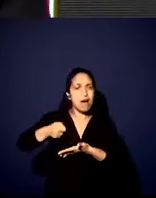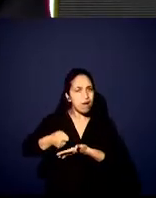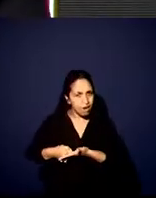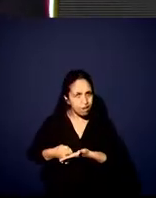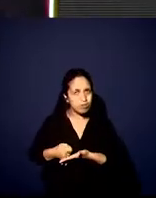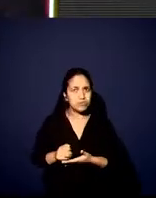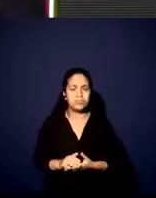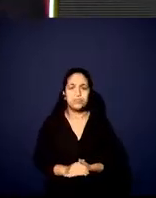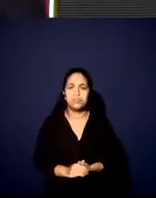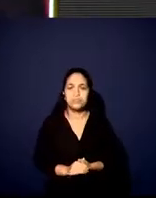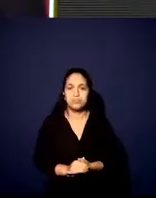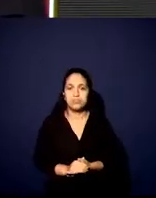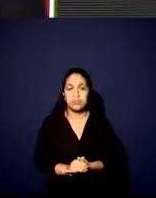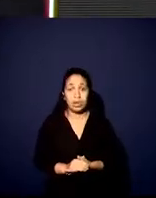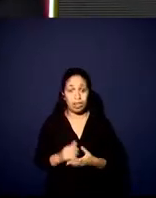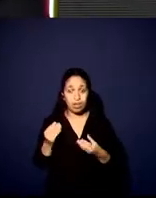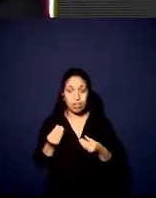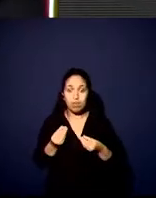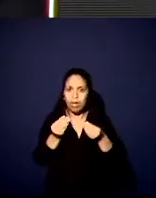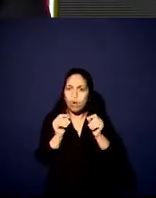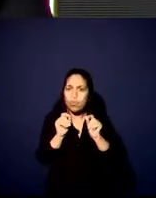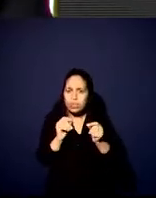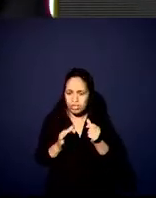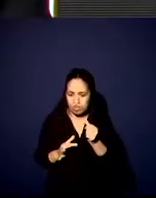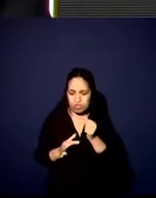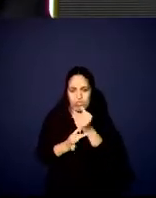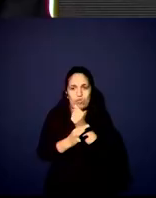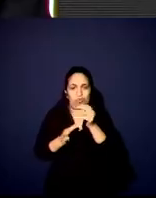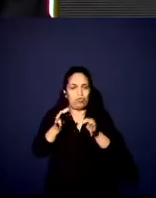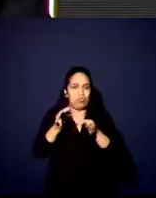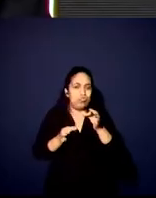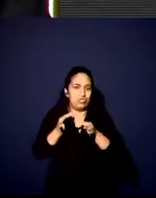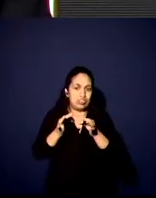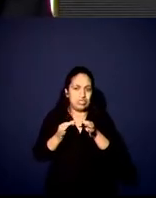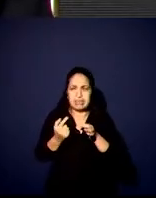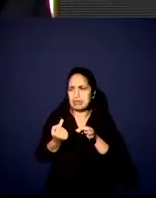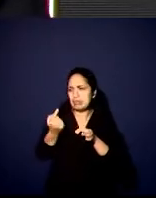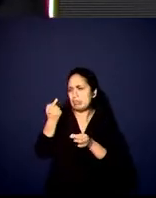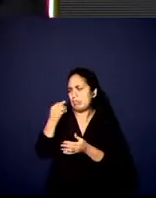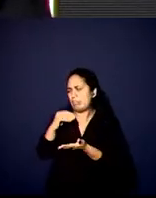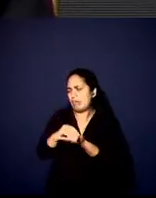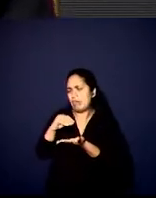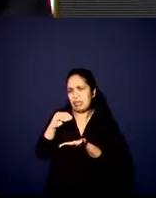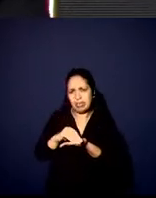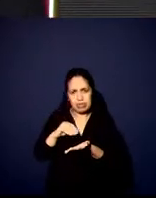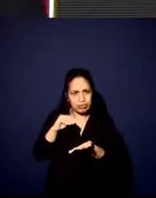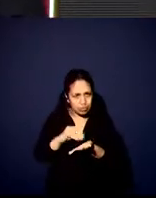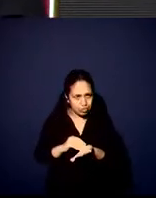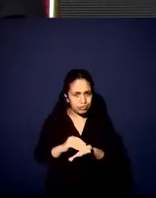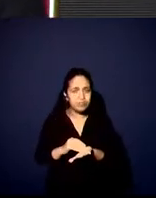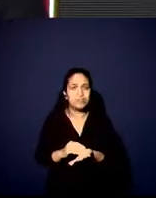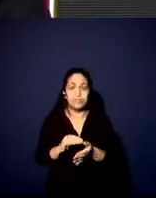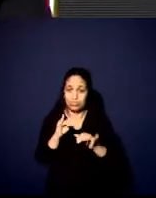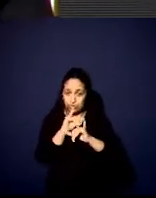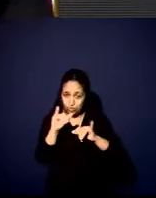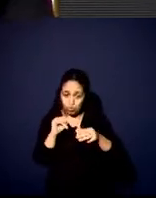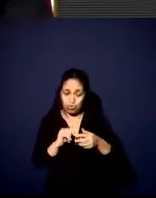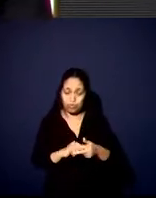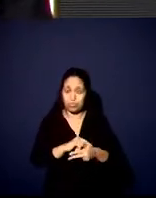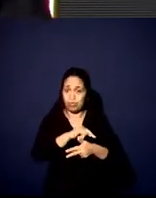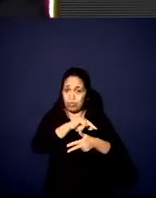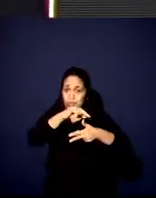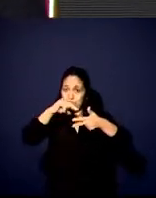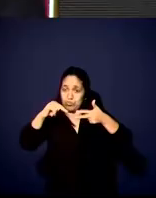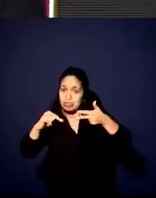com relação a dar o Brasil uma segurança jurídica que tem faltado nos últimos tempos mais uma vez eu digo com que os poderes eles